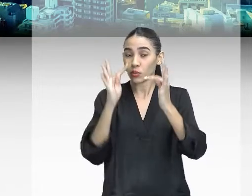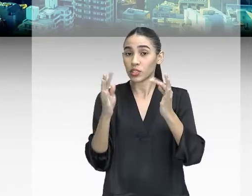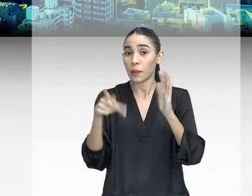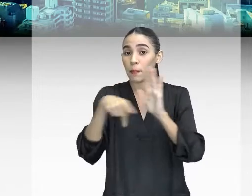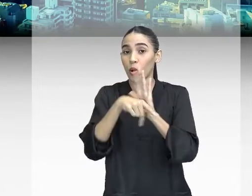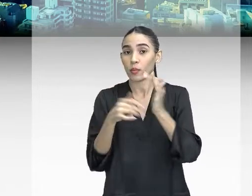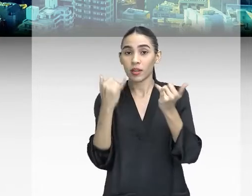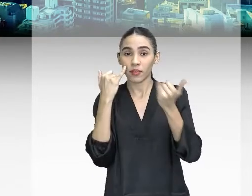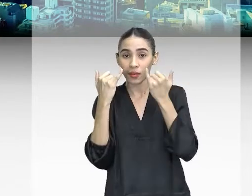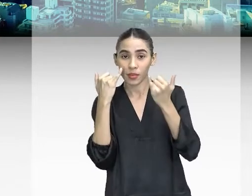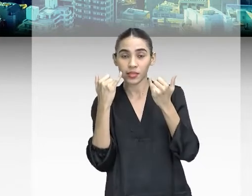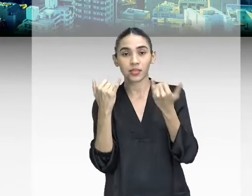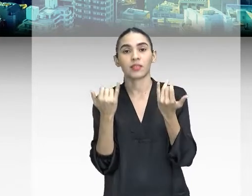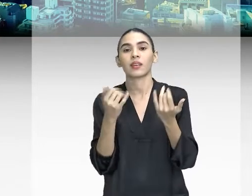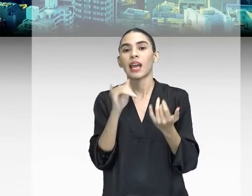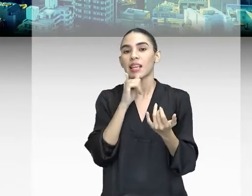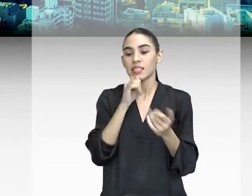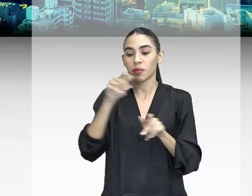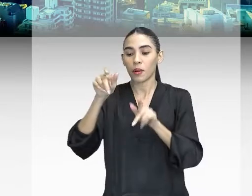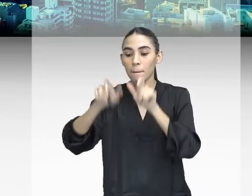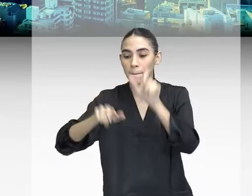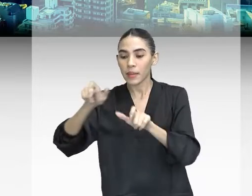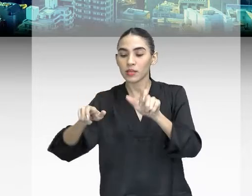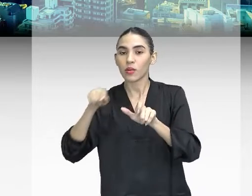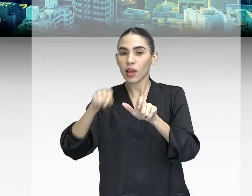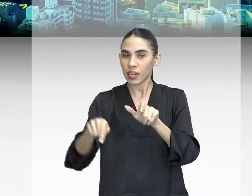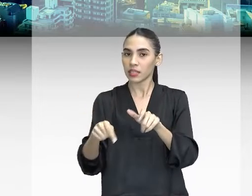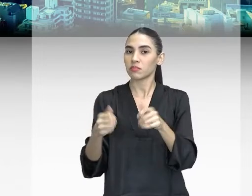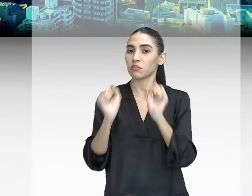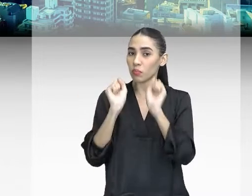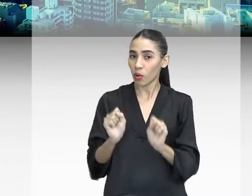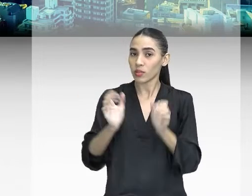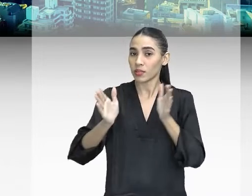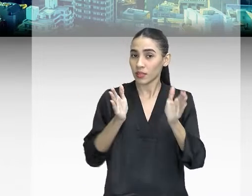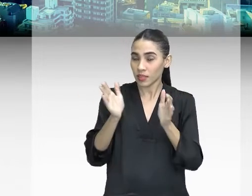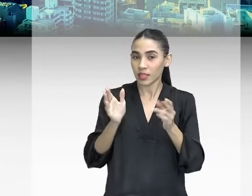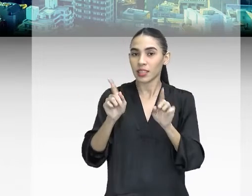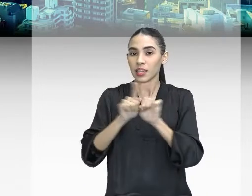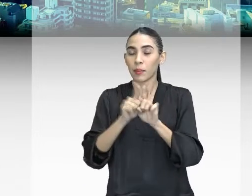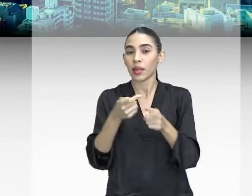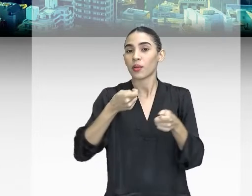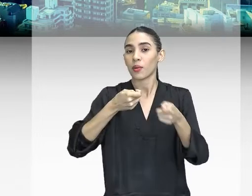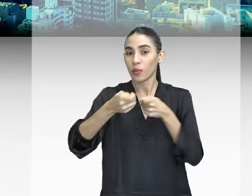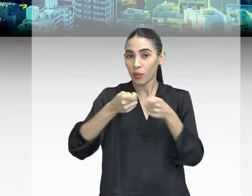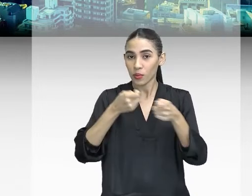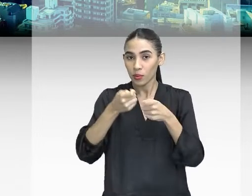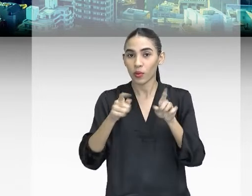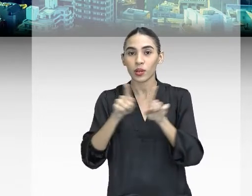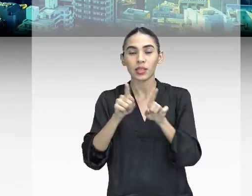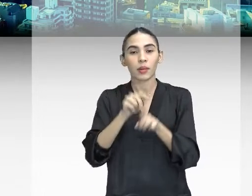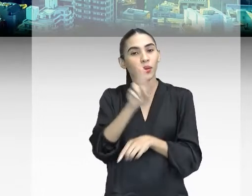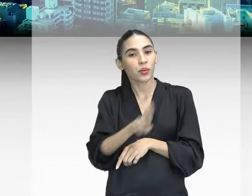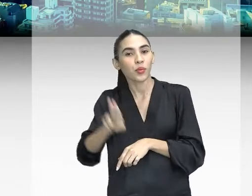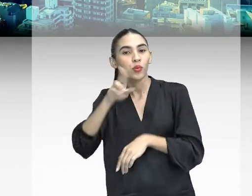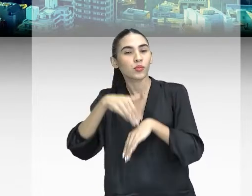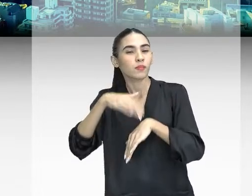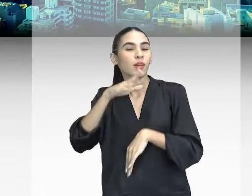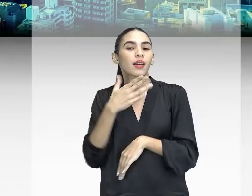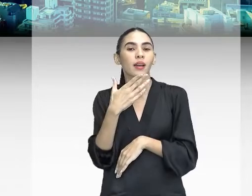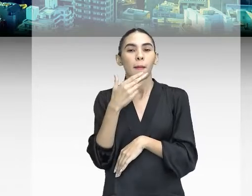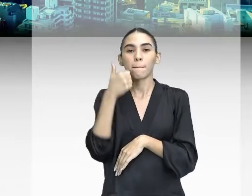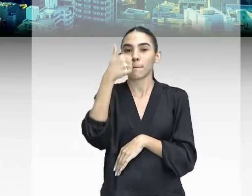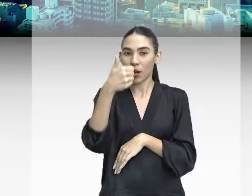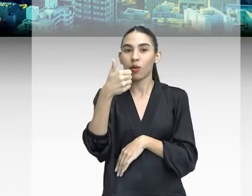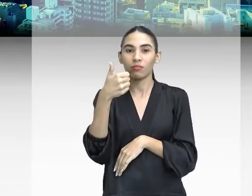informação, justamente para que as pessoas possam ter melhor acesso, né, um controle melhor e um consumo mais eficiente quanto